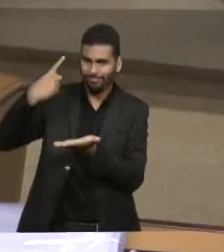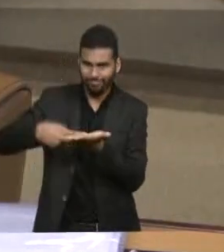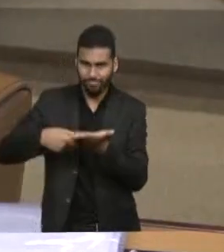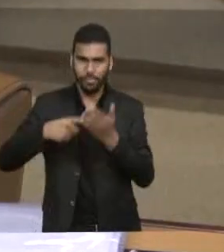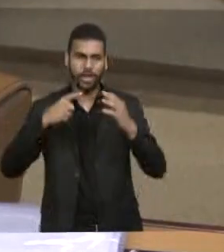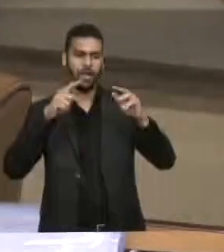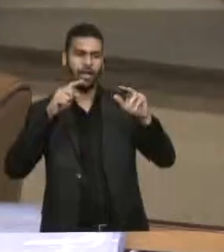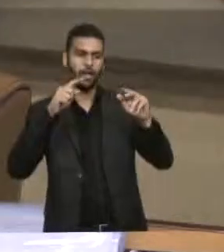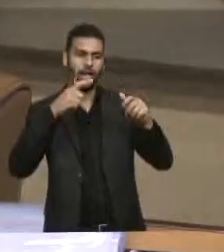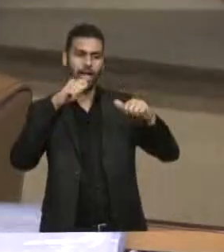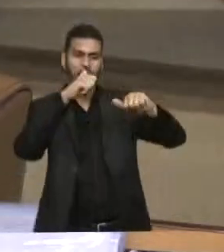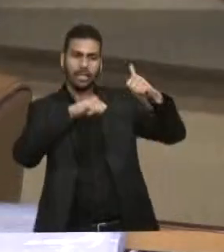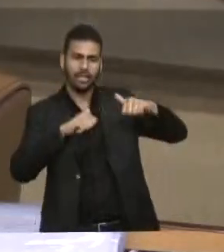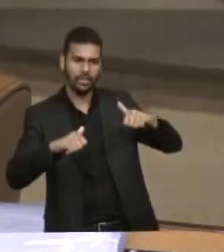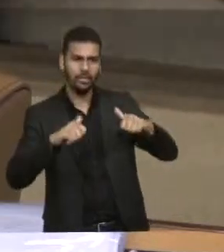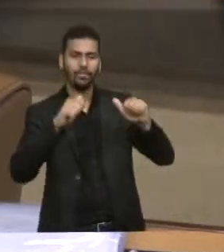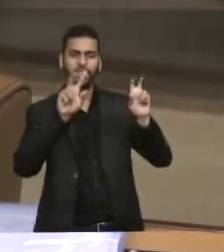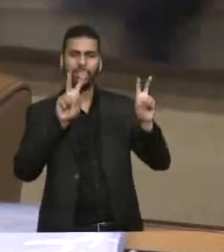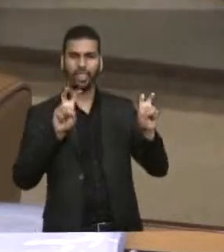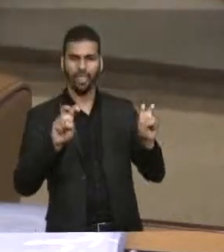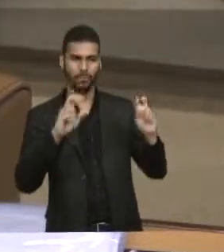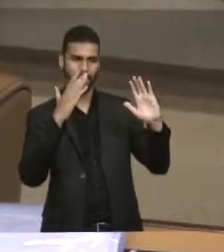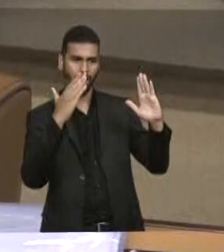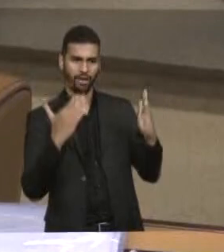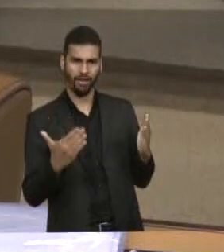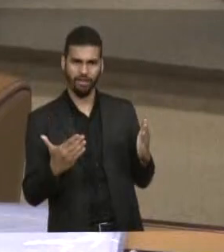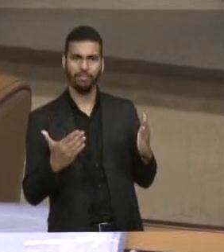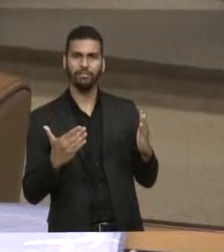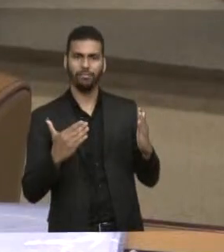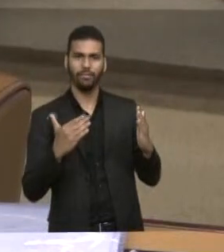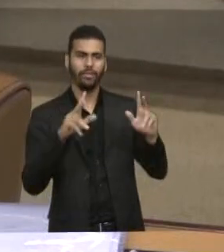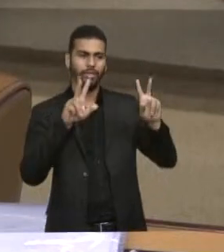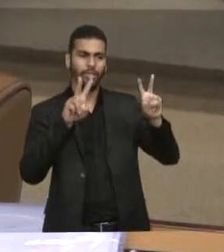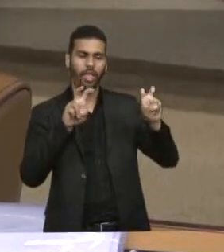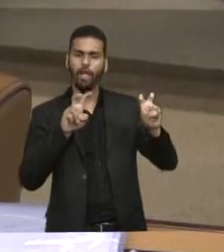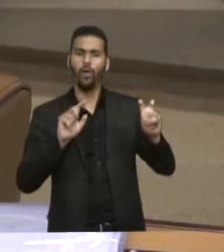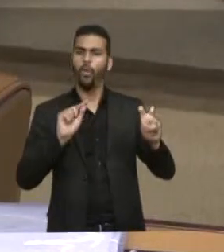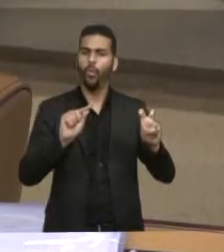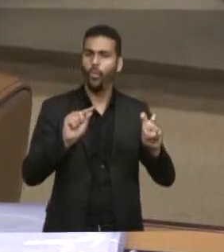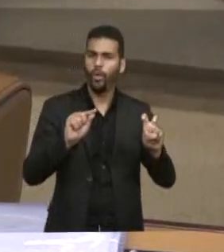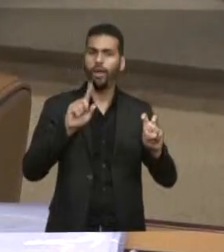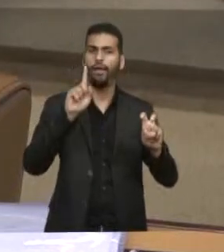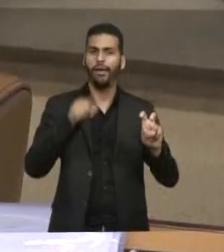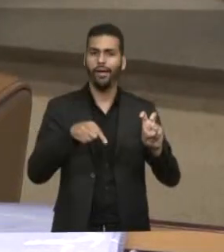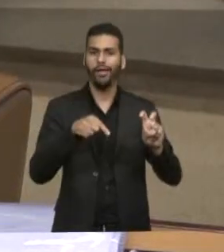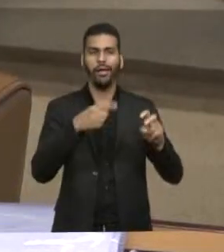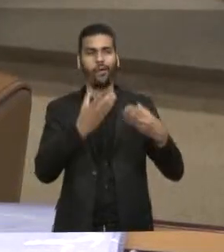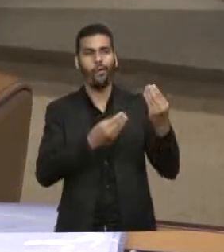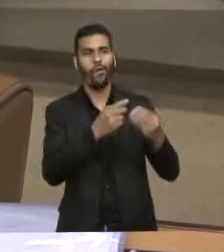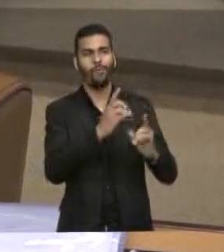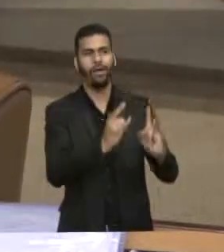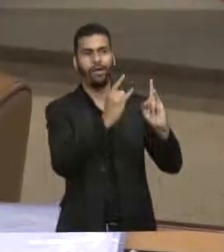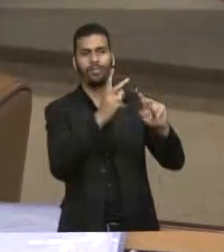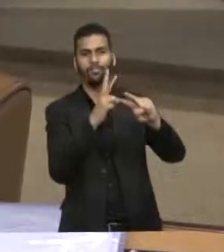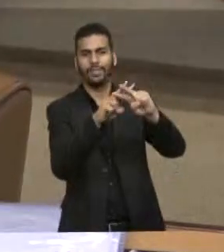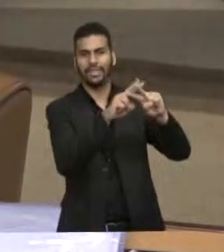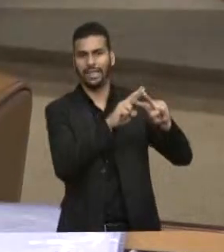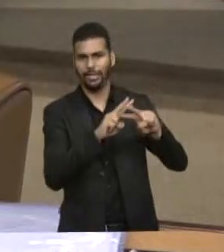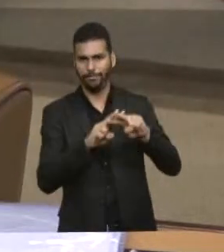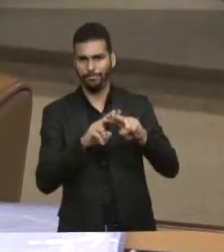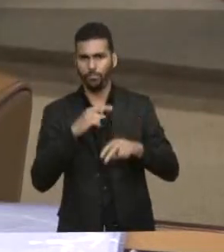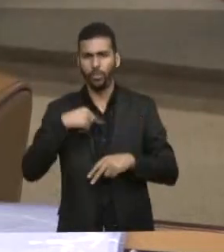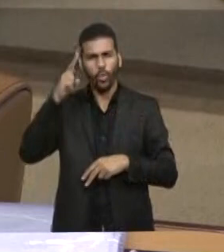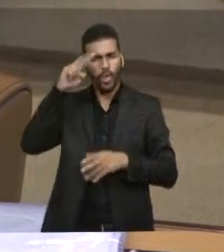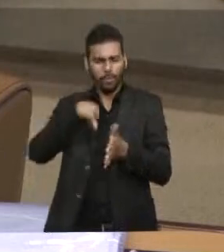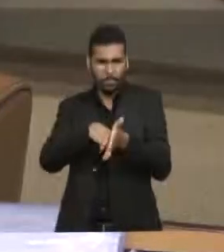positivo a questão ligada ao sistema prisional eu me lembro que as pesquisas que